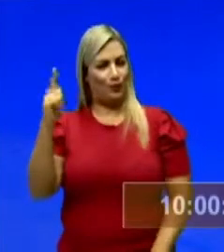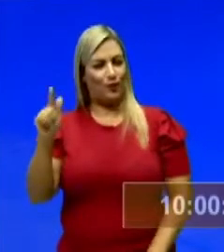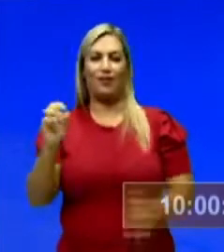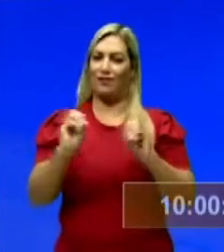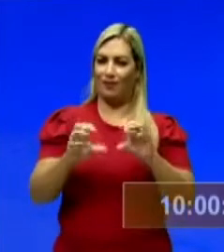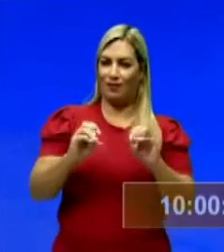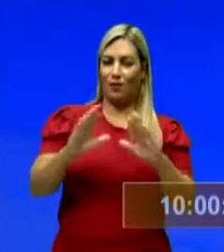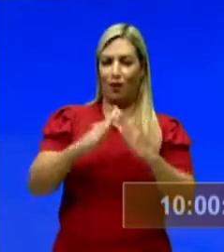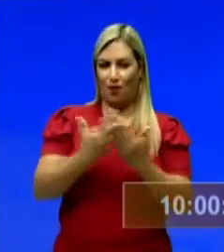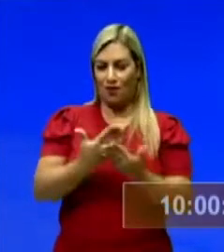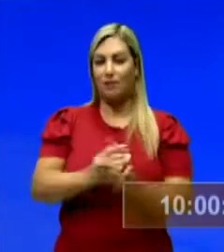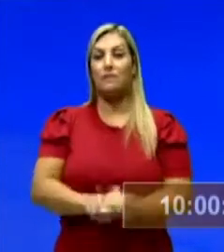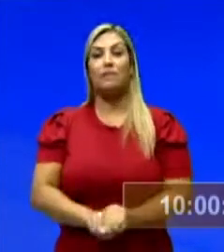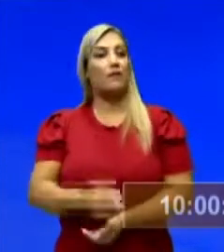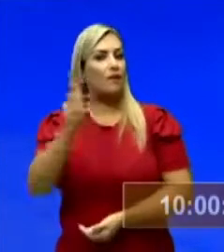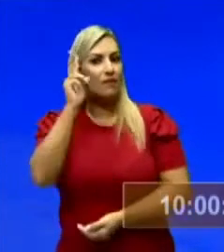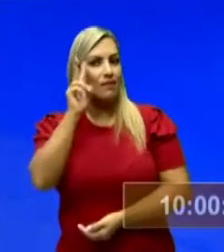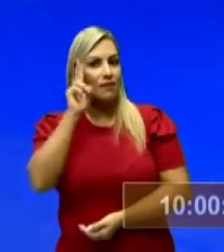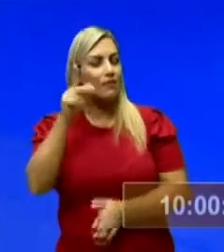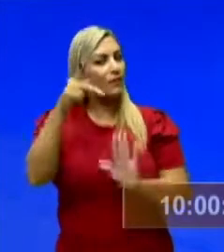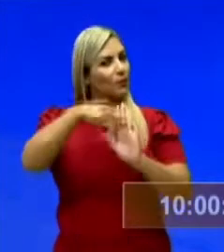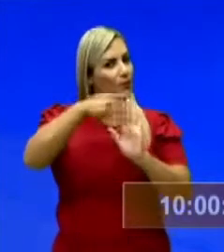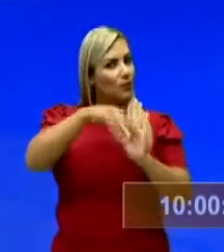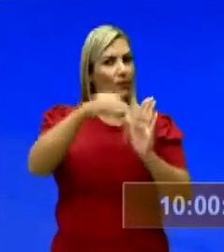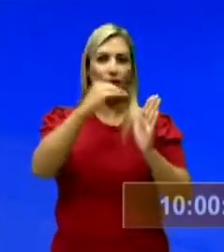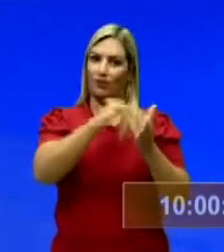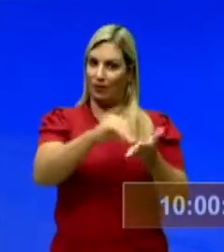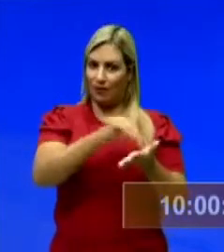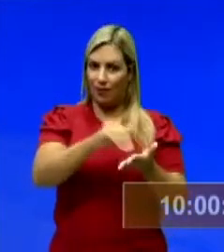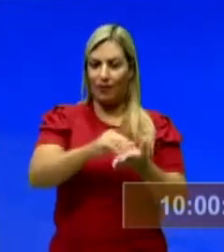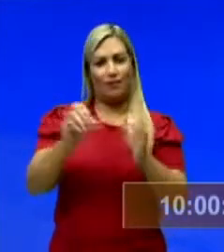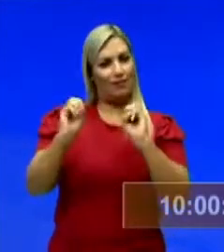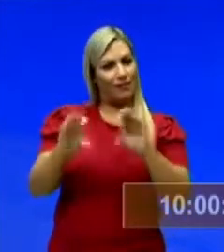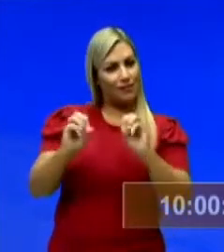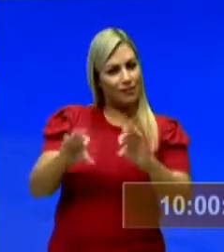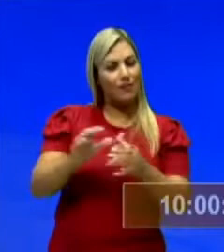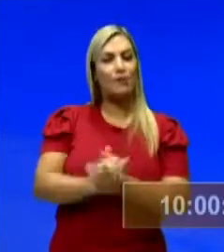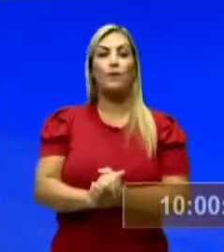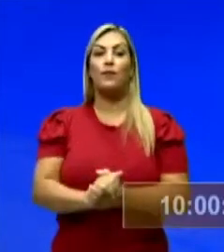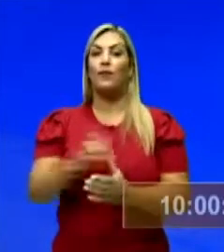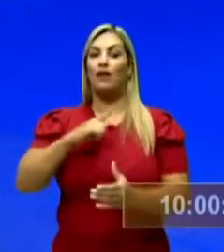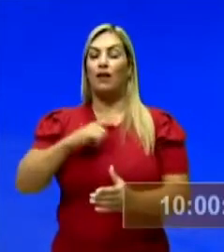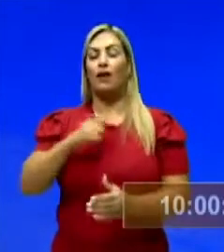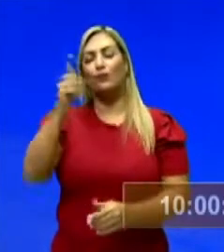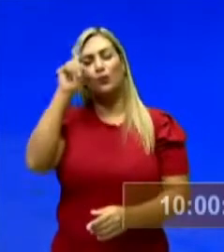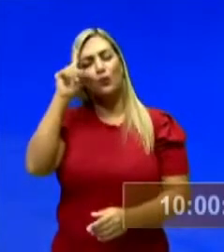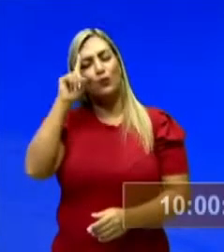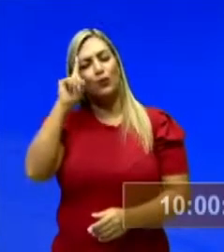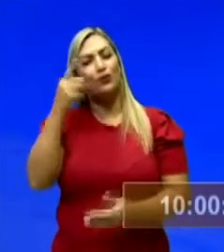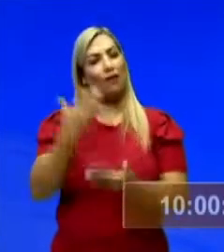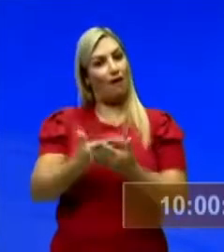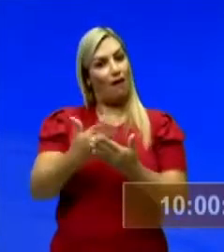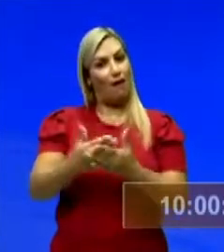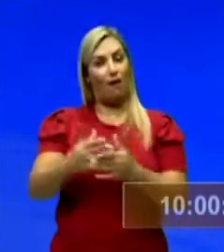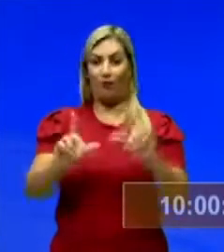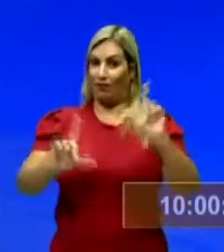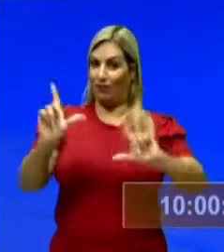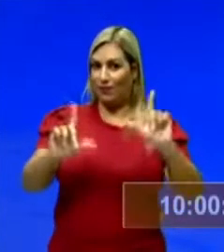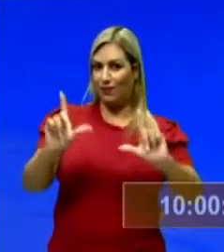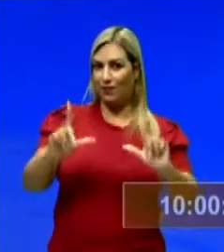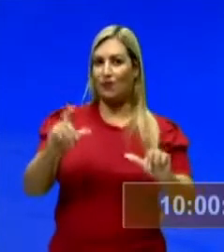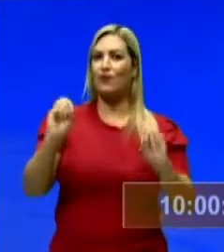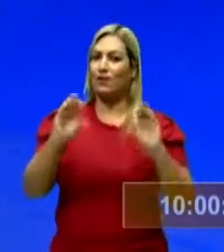goiás lembrando que esse é o projeto seduc em ação que terá programas diários com aulas para o ensino médio